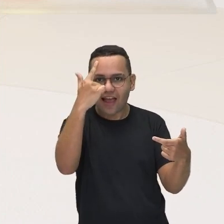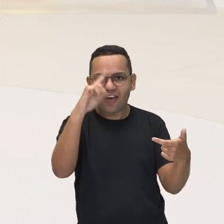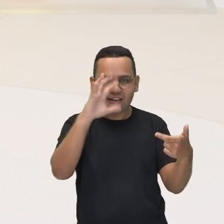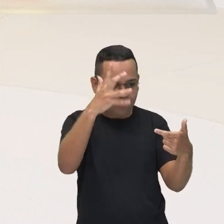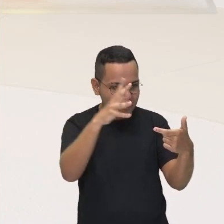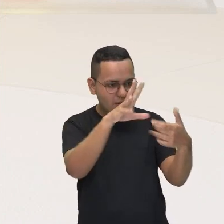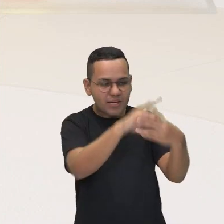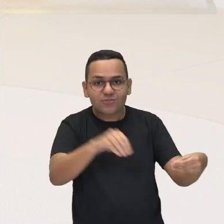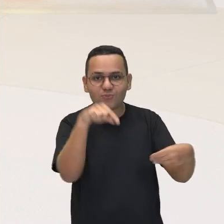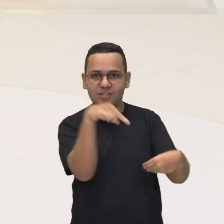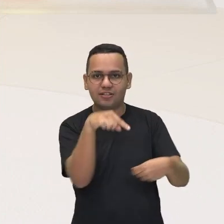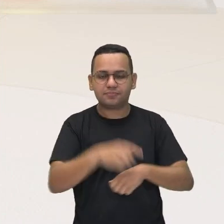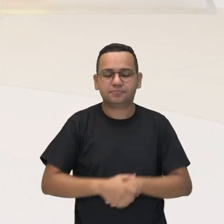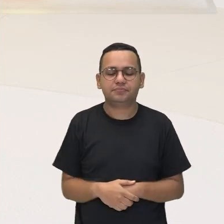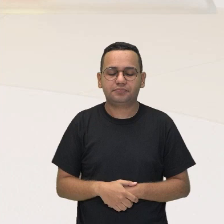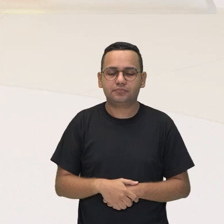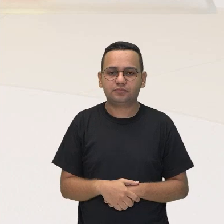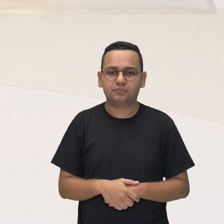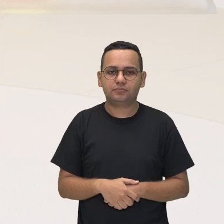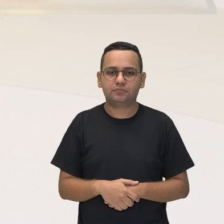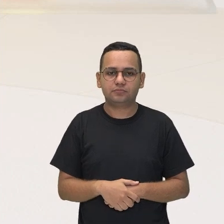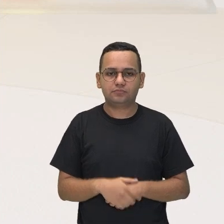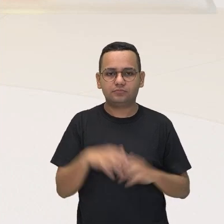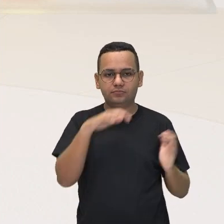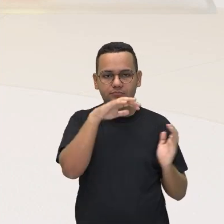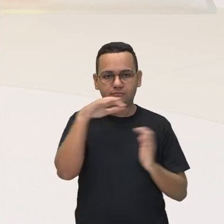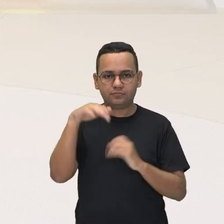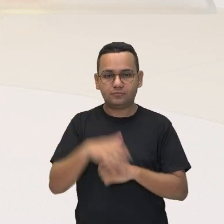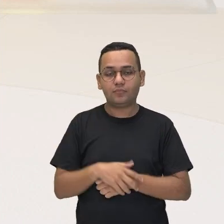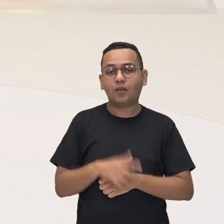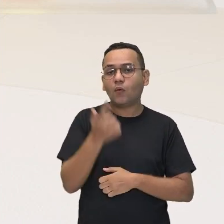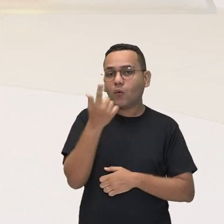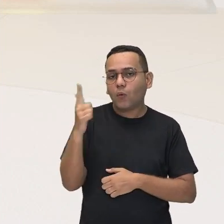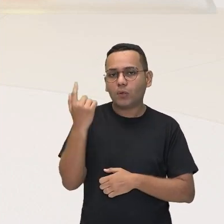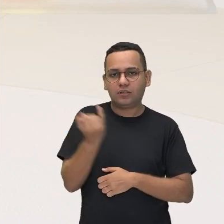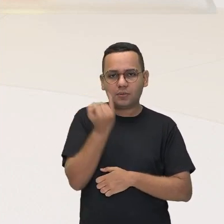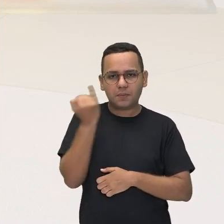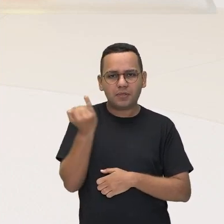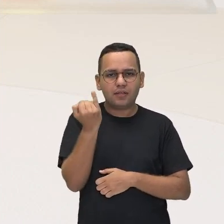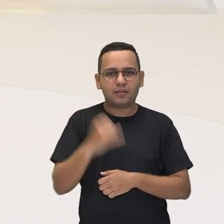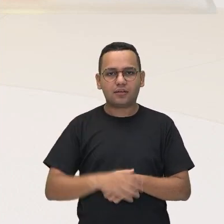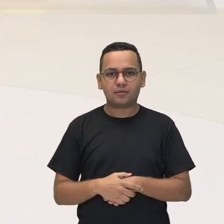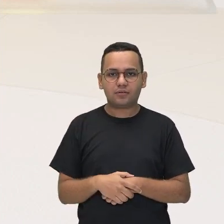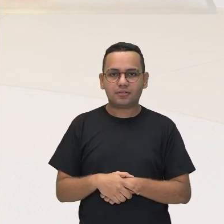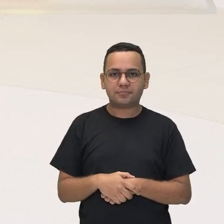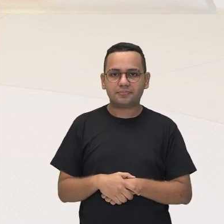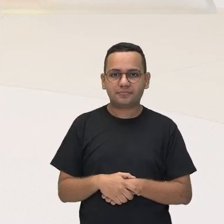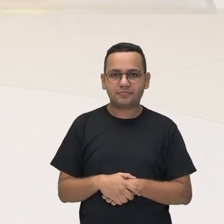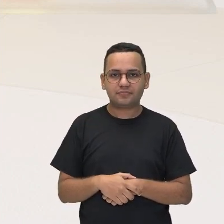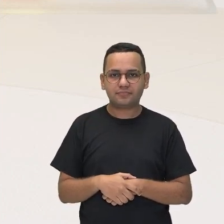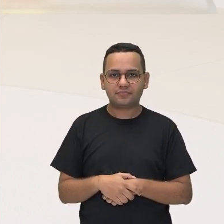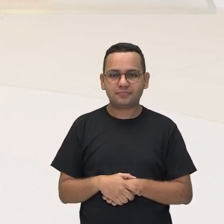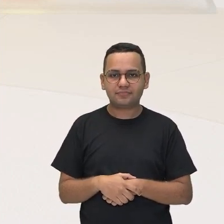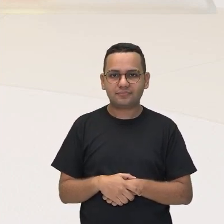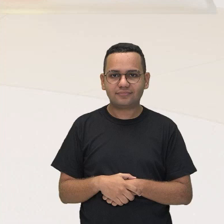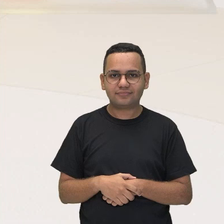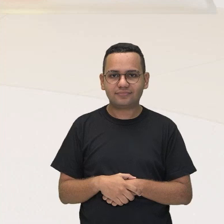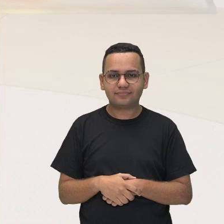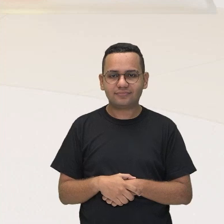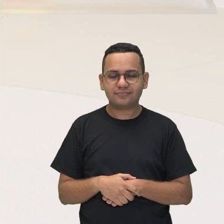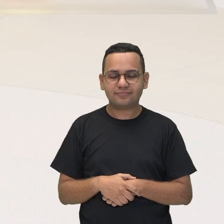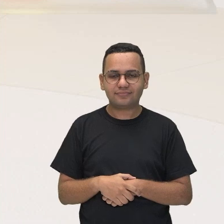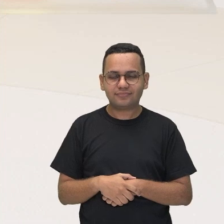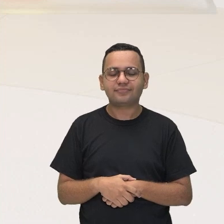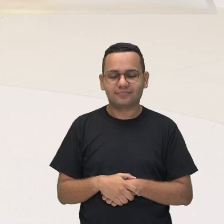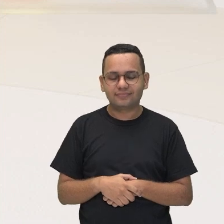Outro elemento importantíssimo é a resiliência. Uma pessoa persistente, quando não consegue